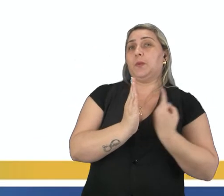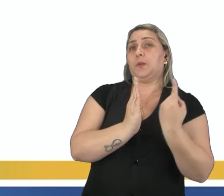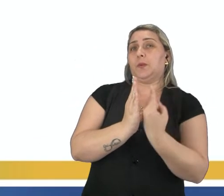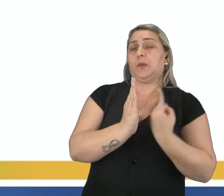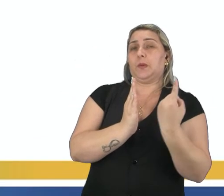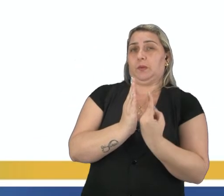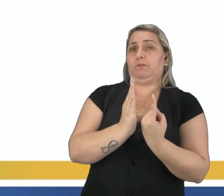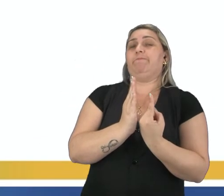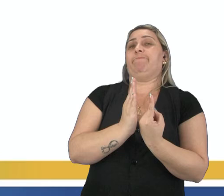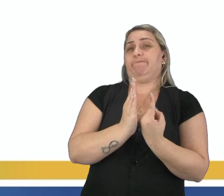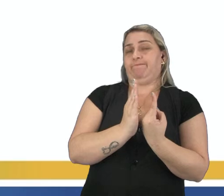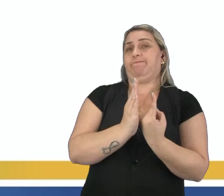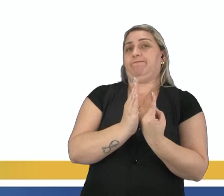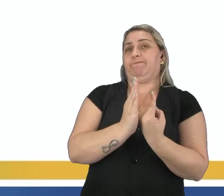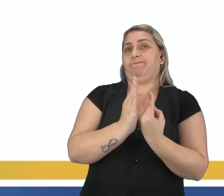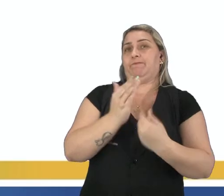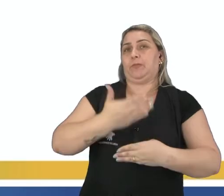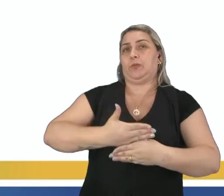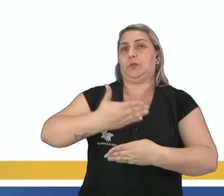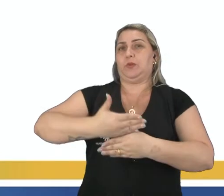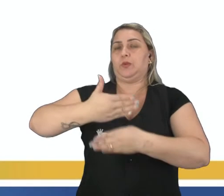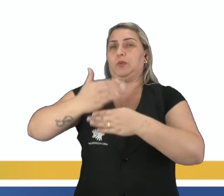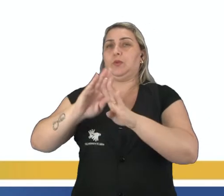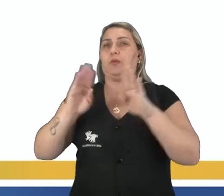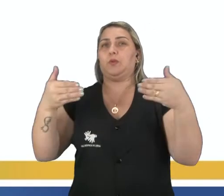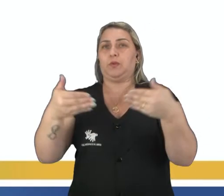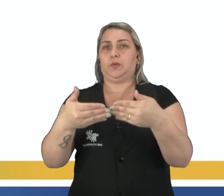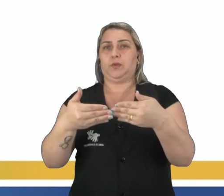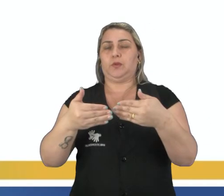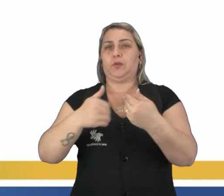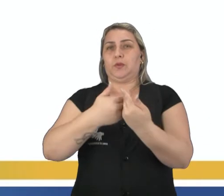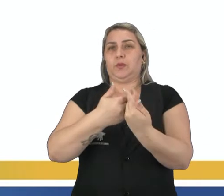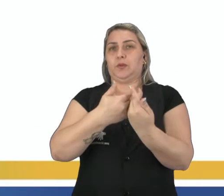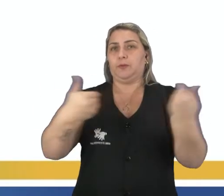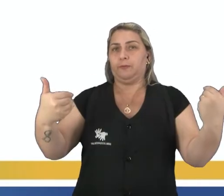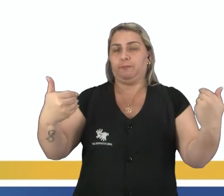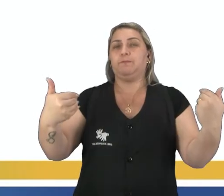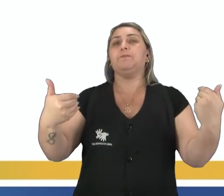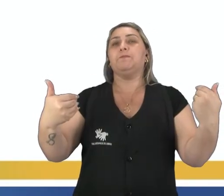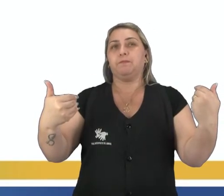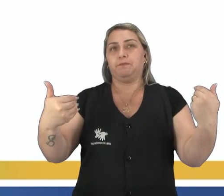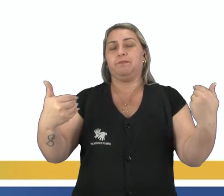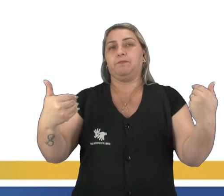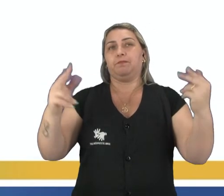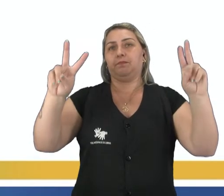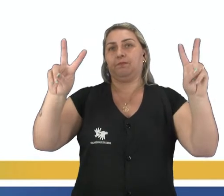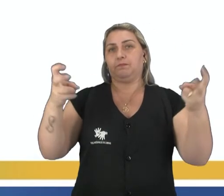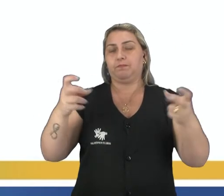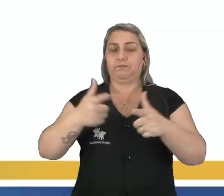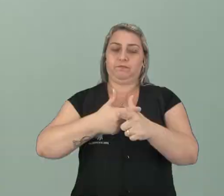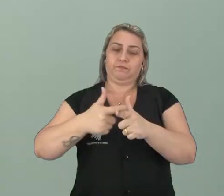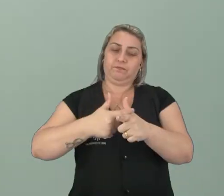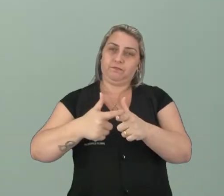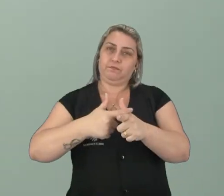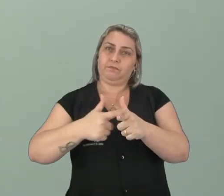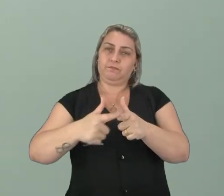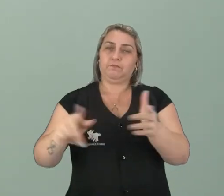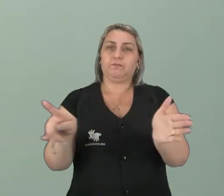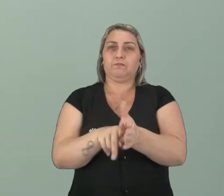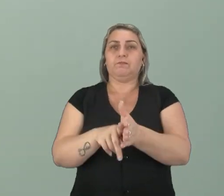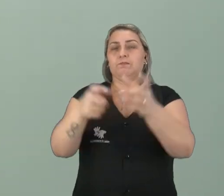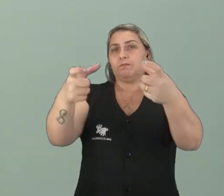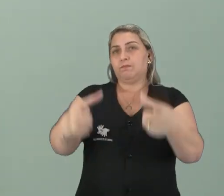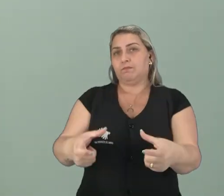criam condomínios fechados para se manter distante entre aspas, dos problemas típicos